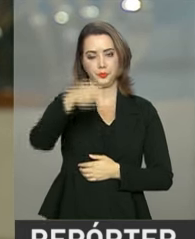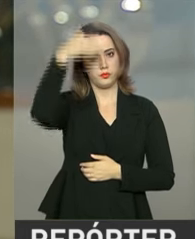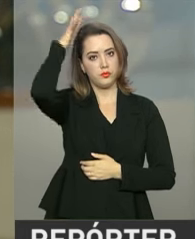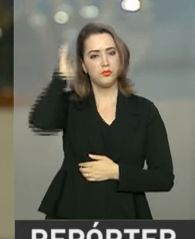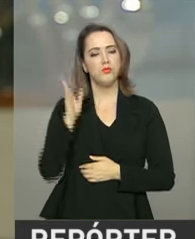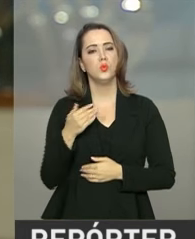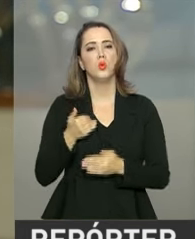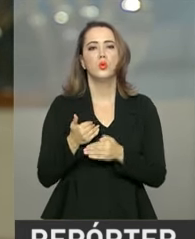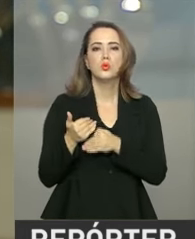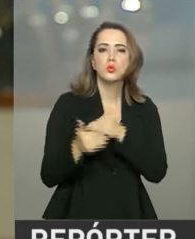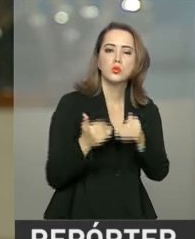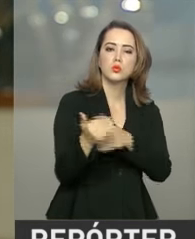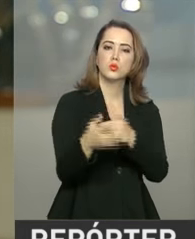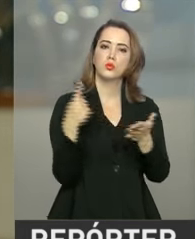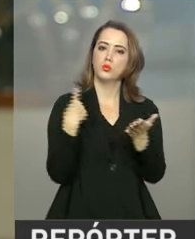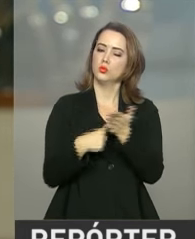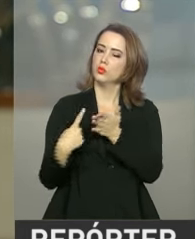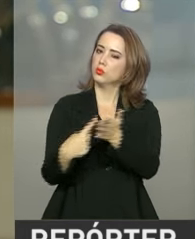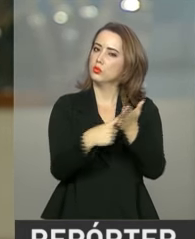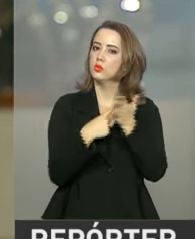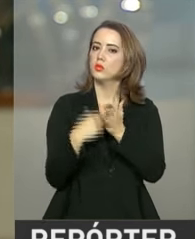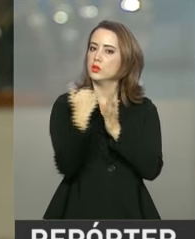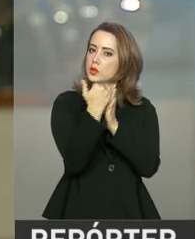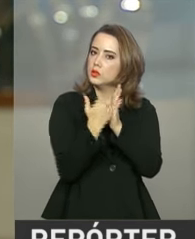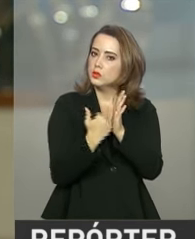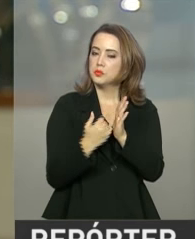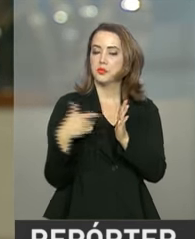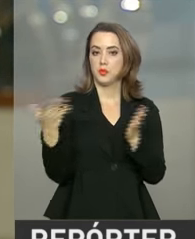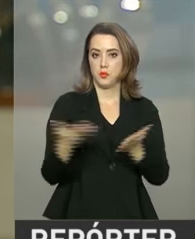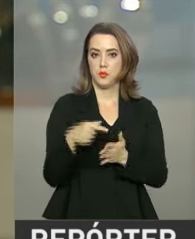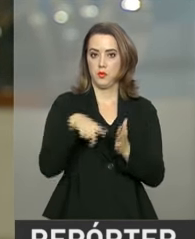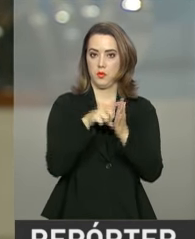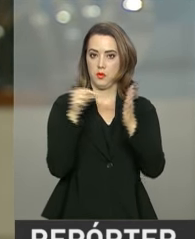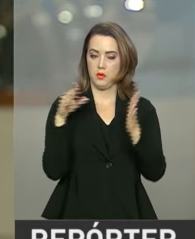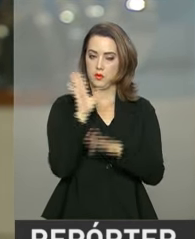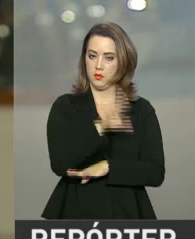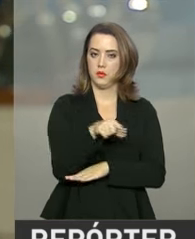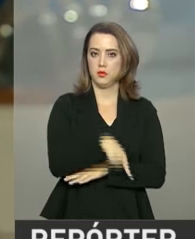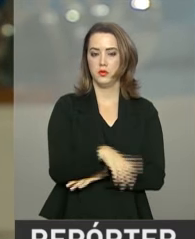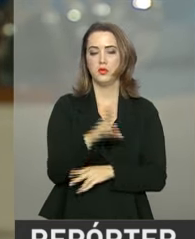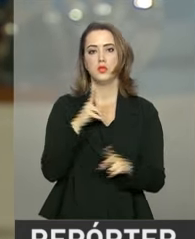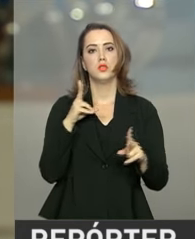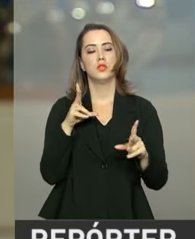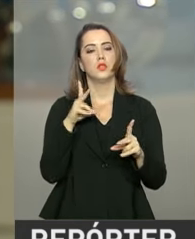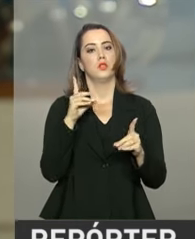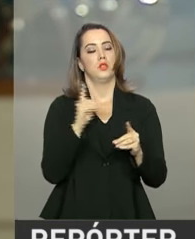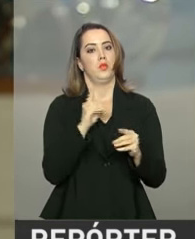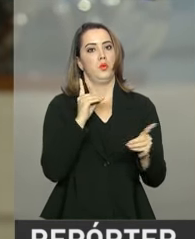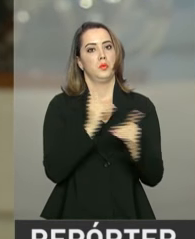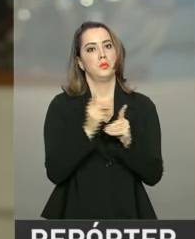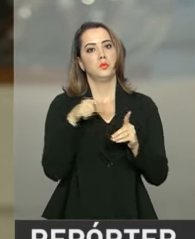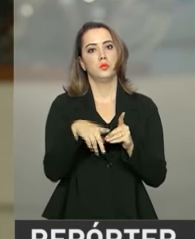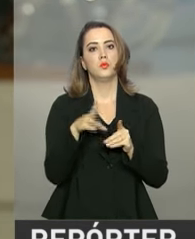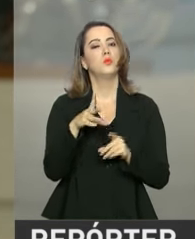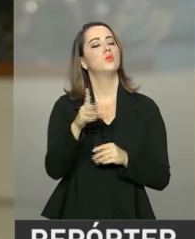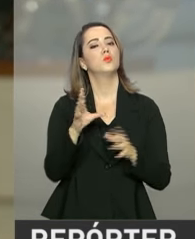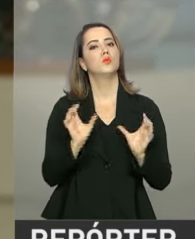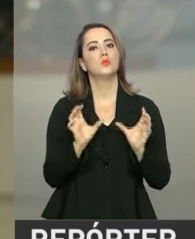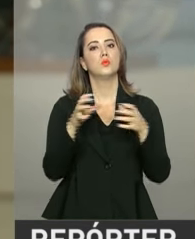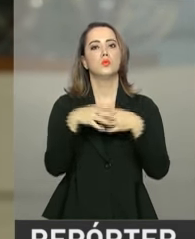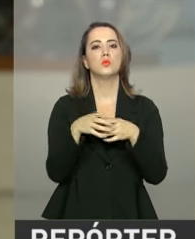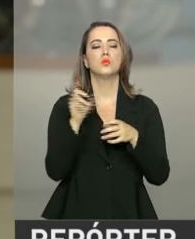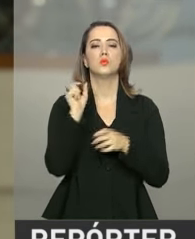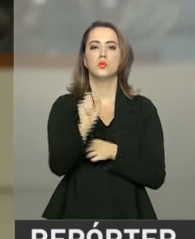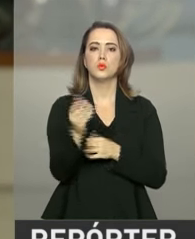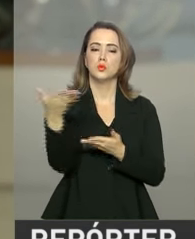deu continuidade à sua agenda nesta tarde aqui no Palácio do Planalto, recebeu a bancada parlamentar do Rio Grande do Sul, que trouxe